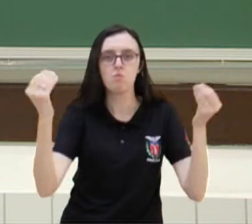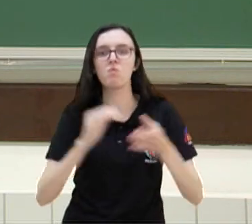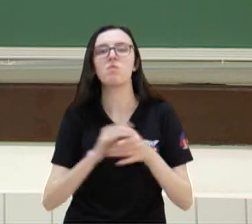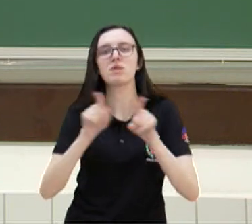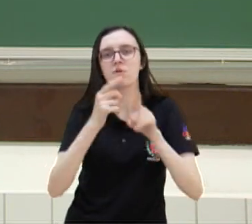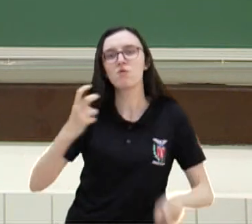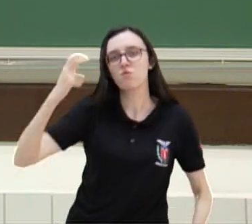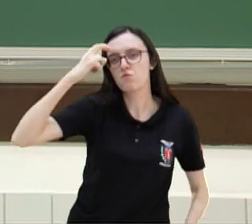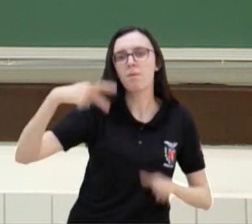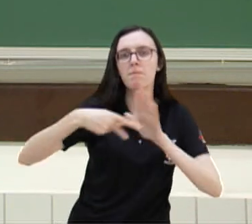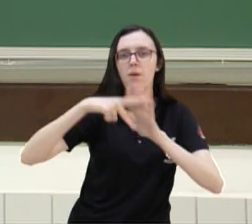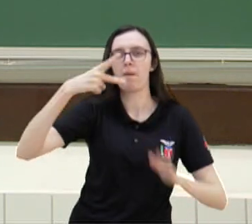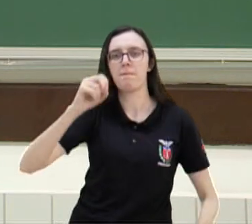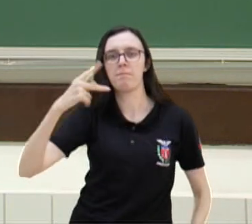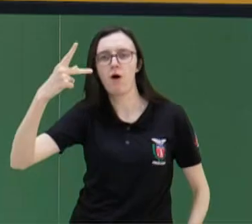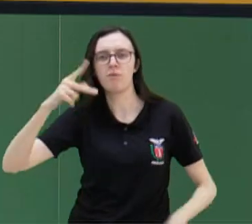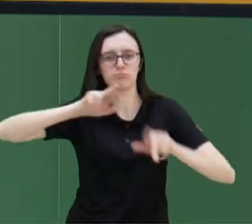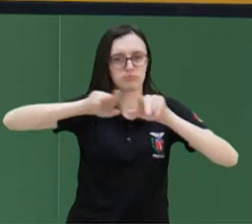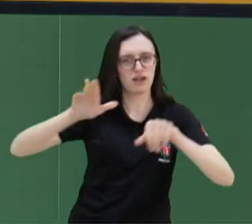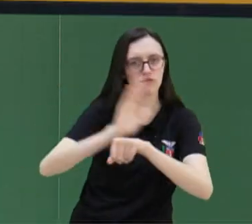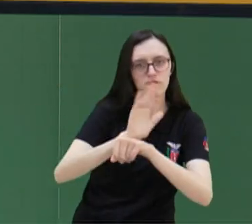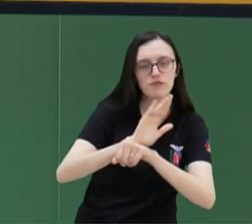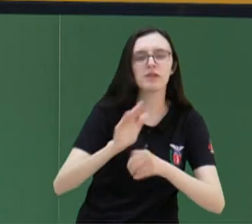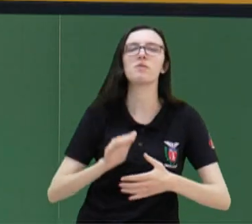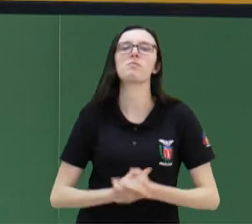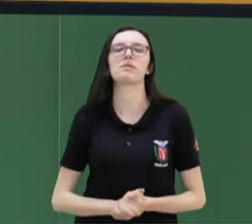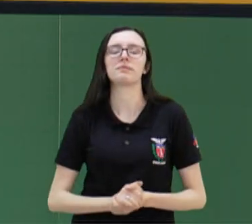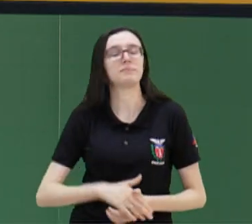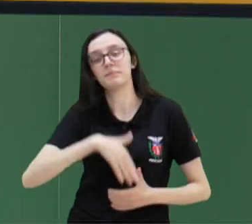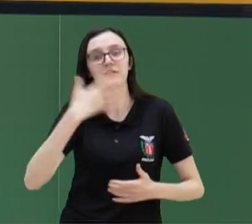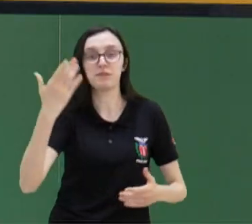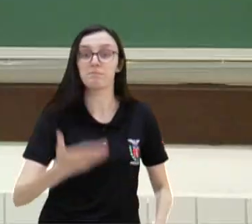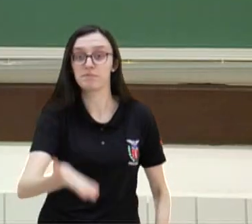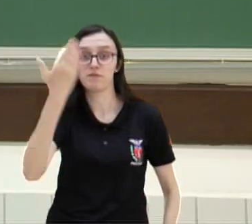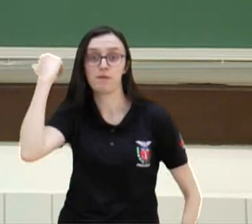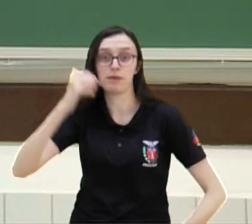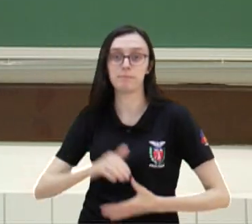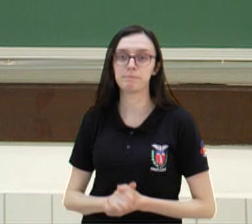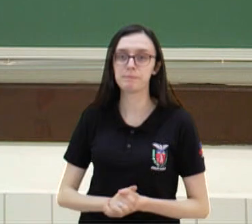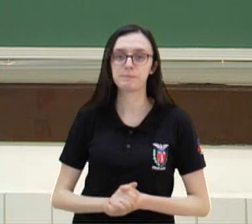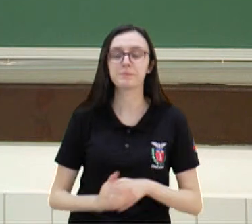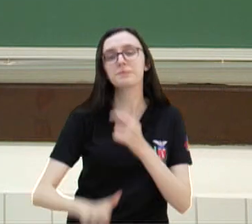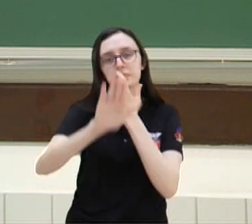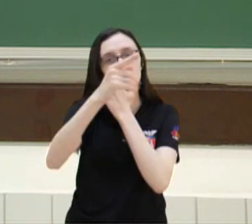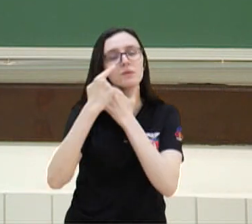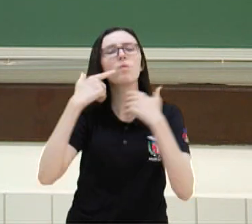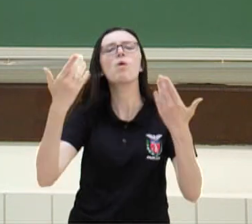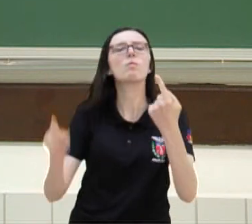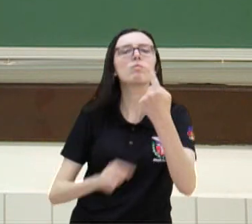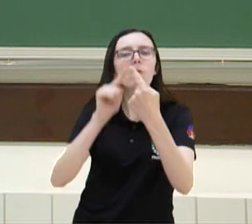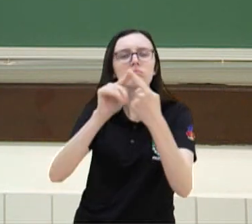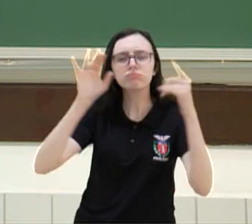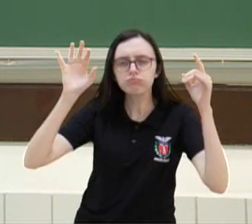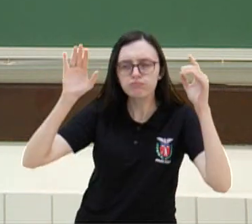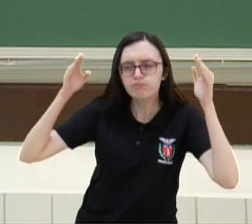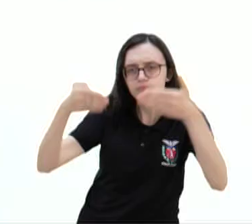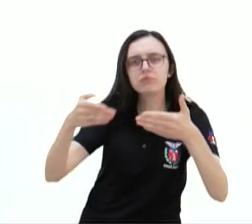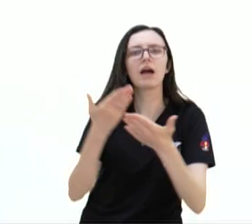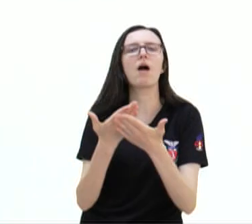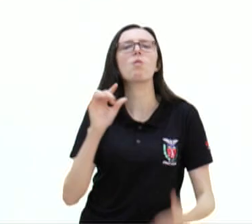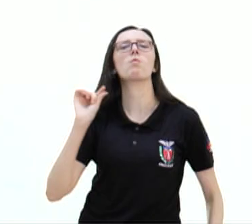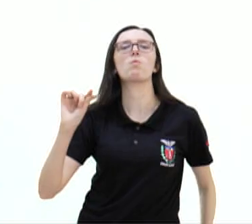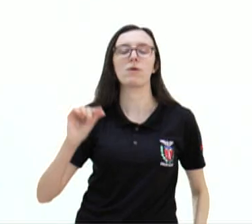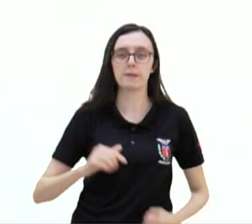cultura pop com diversos filmes, enfim, vamos lá? Bom, qual é o objetivo em específico desta